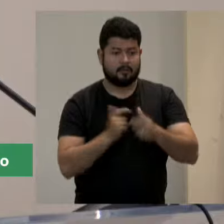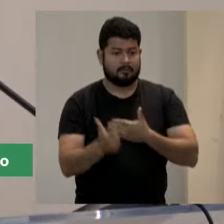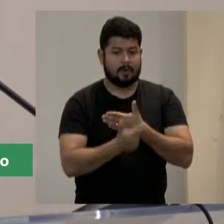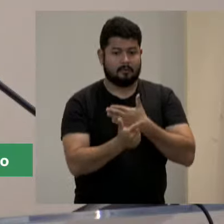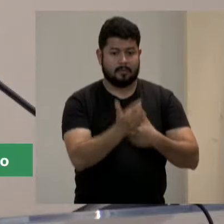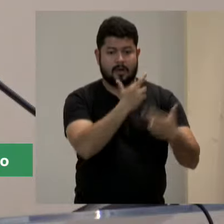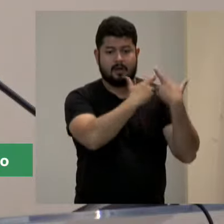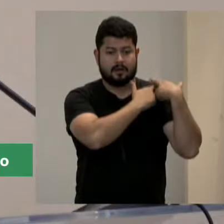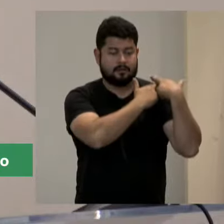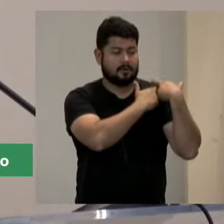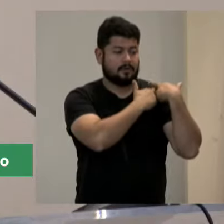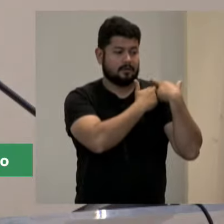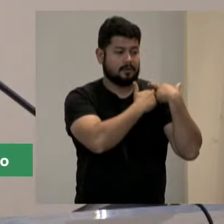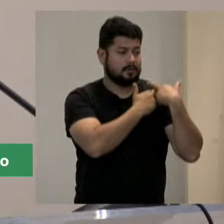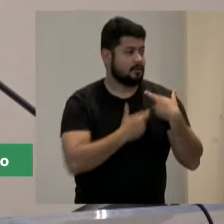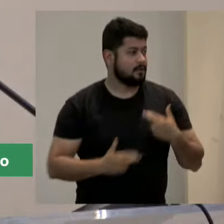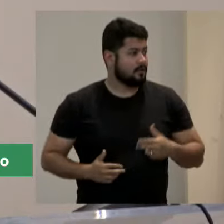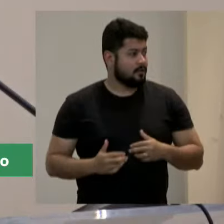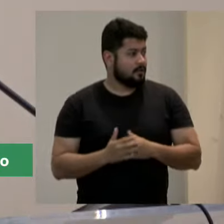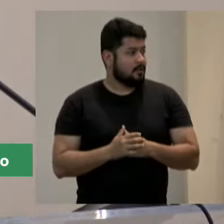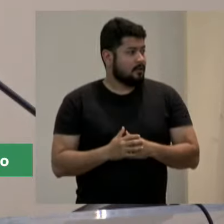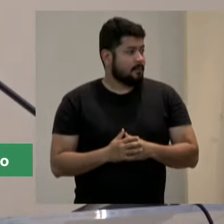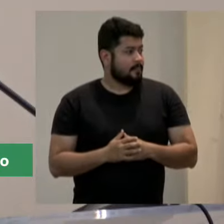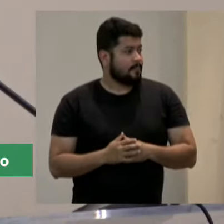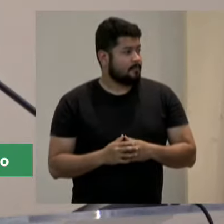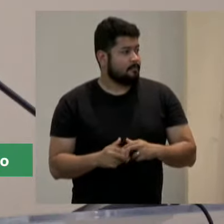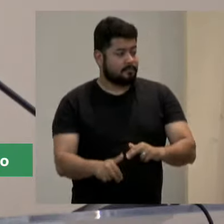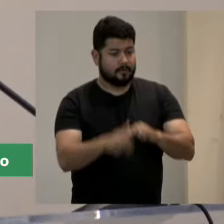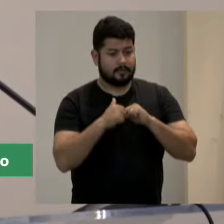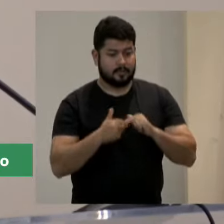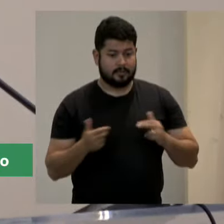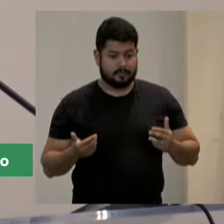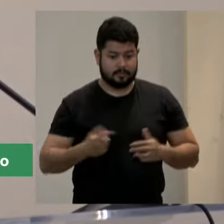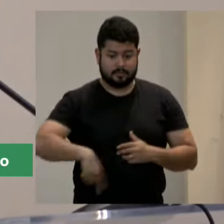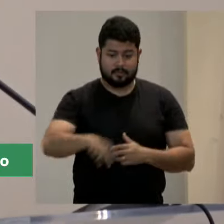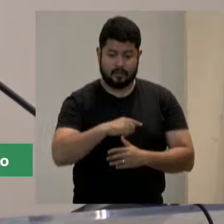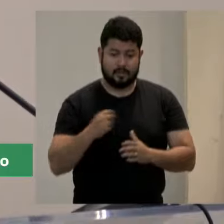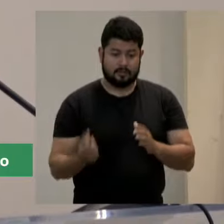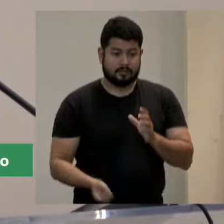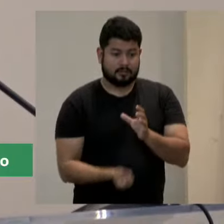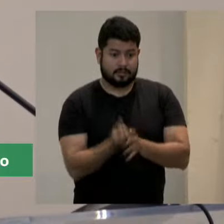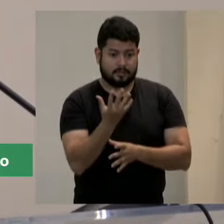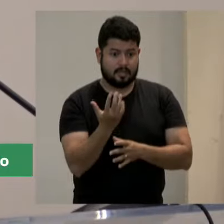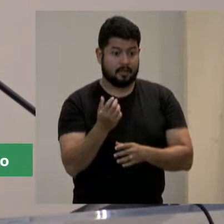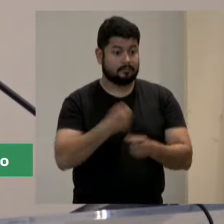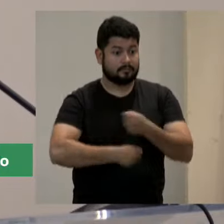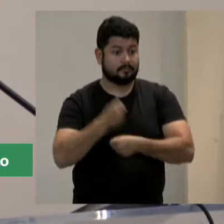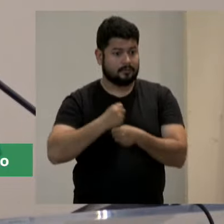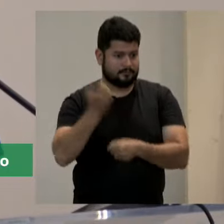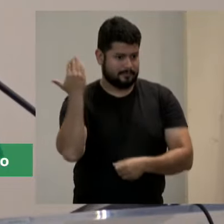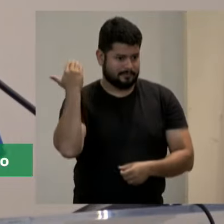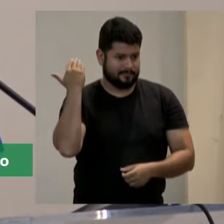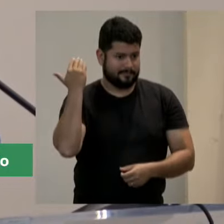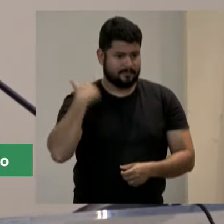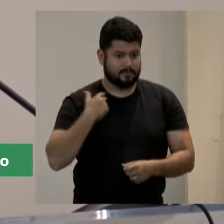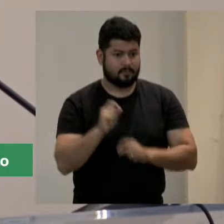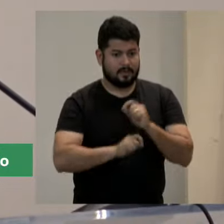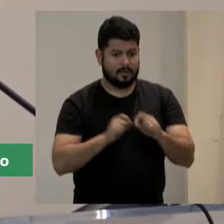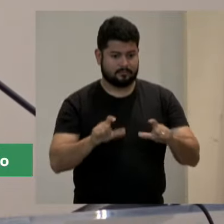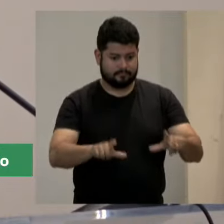né? E, nesse sentido, a gente criou, no ano passado, uma